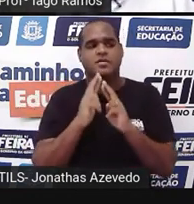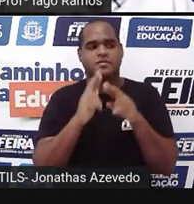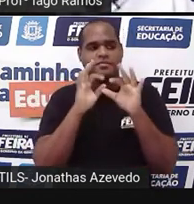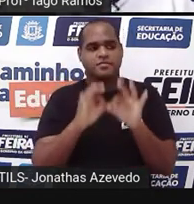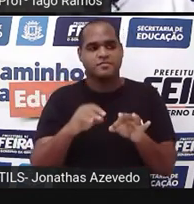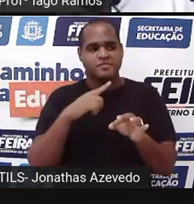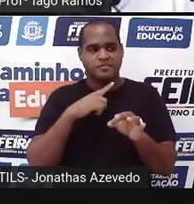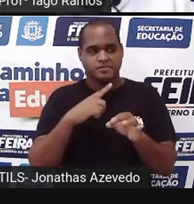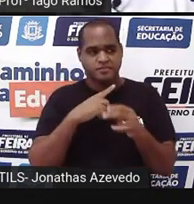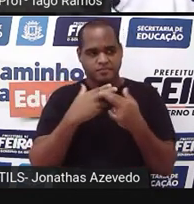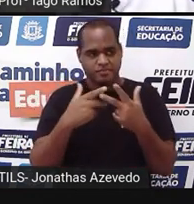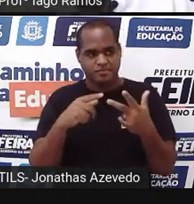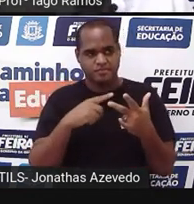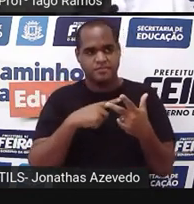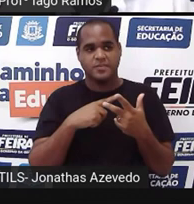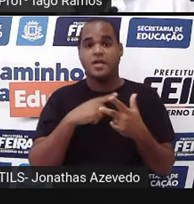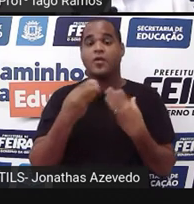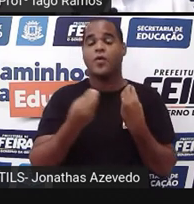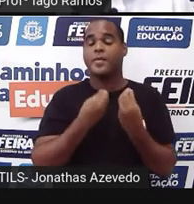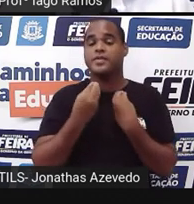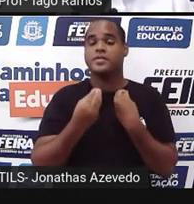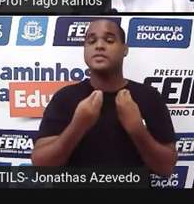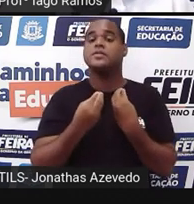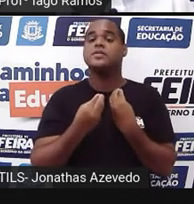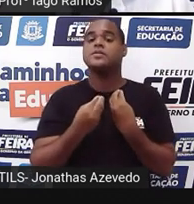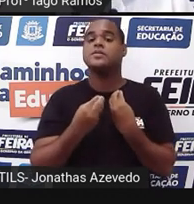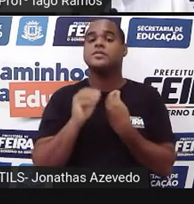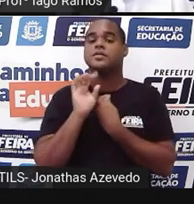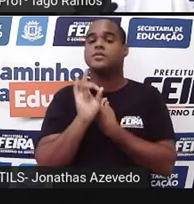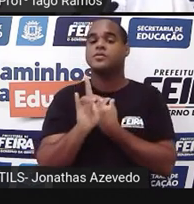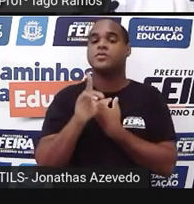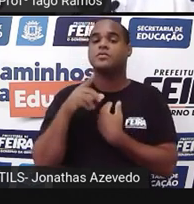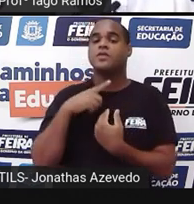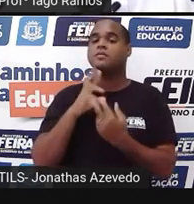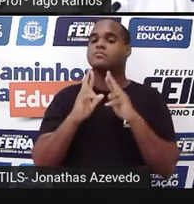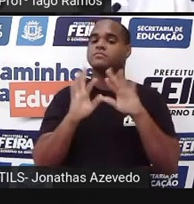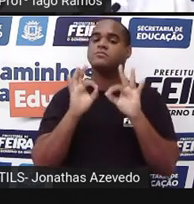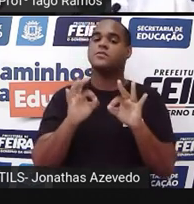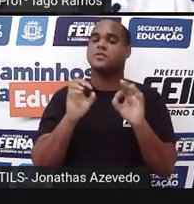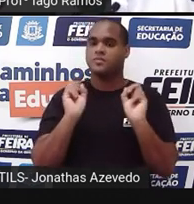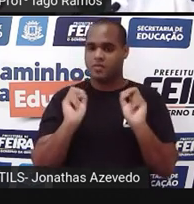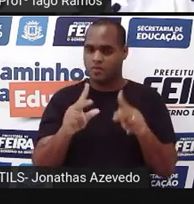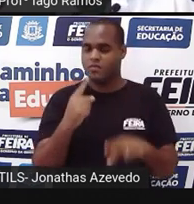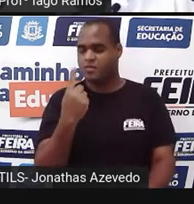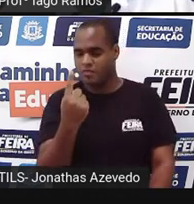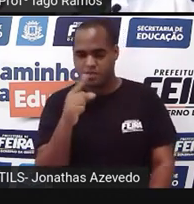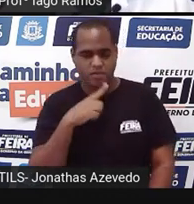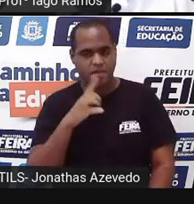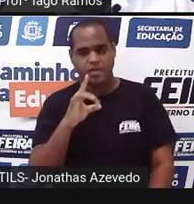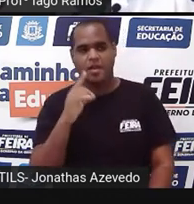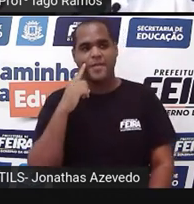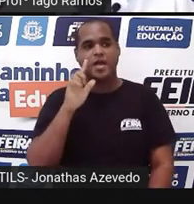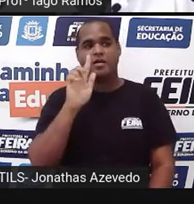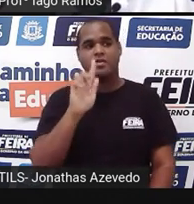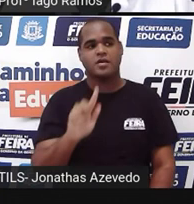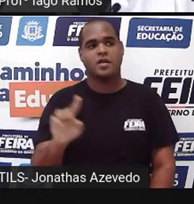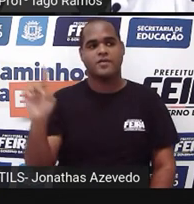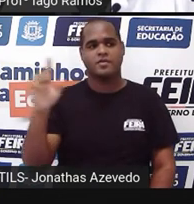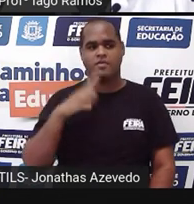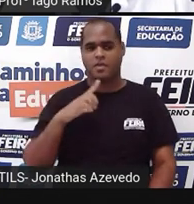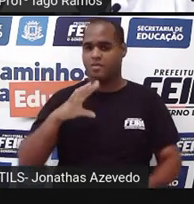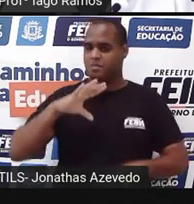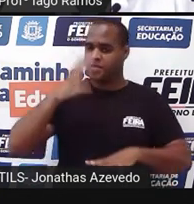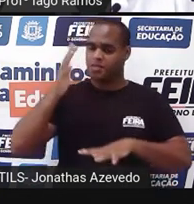e você só determina essa solução se for apenas uma solução tá bom E isso no gráfico